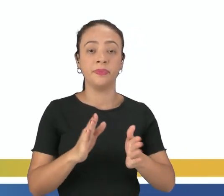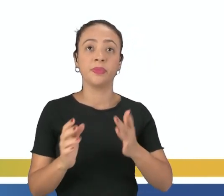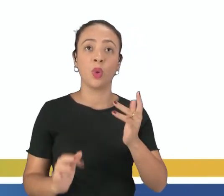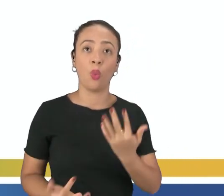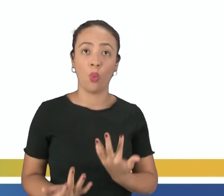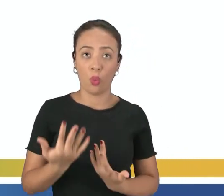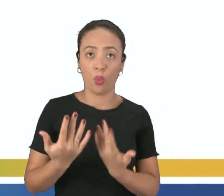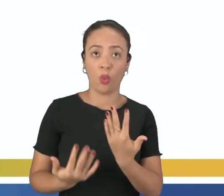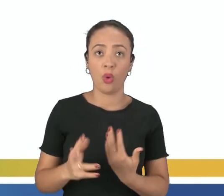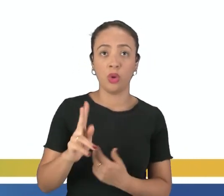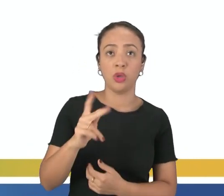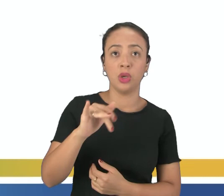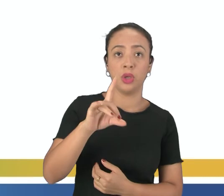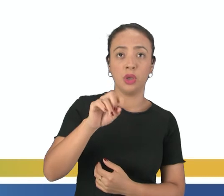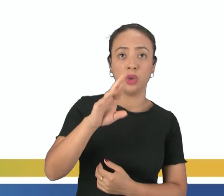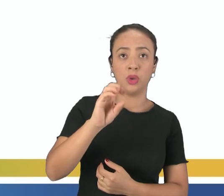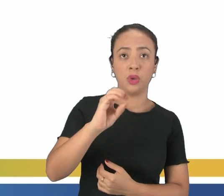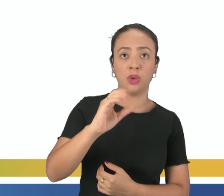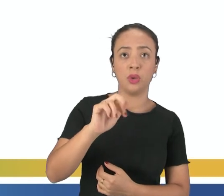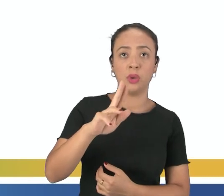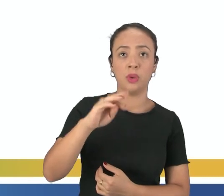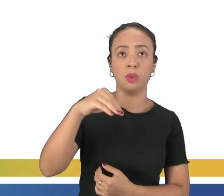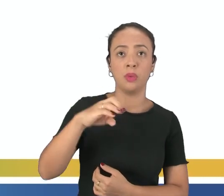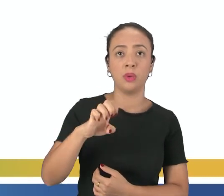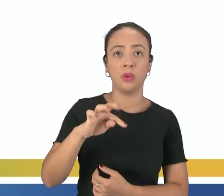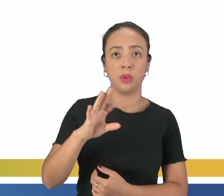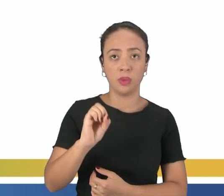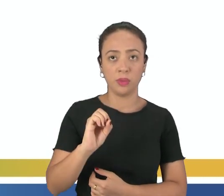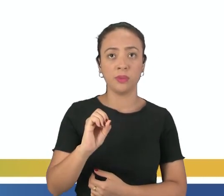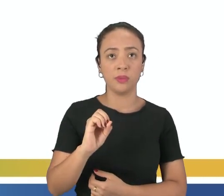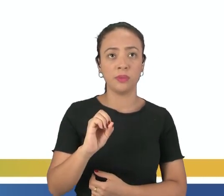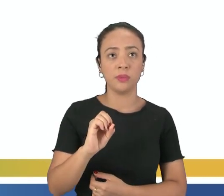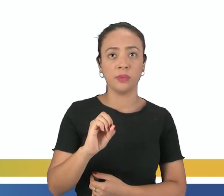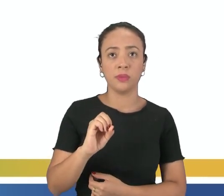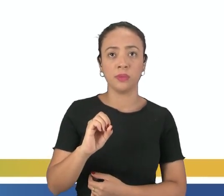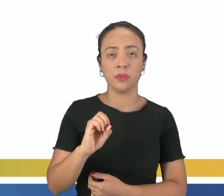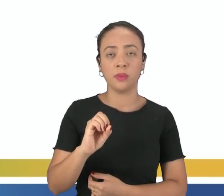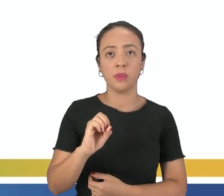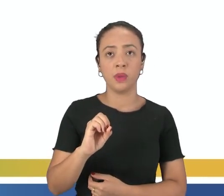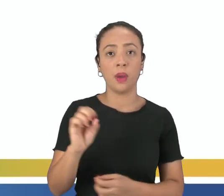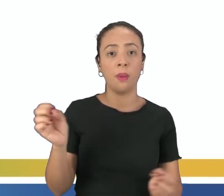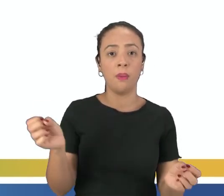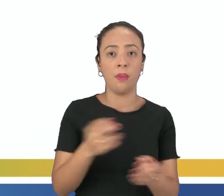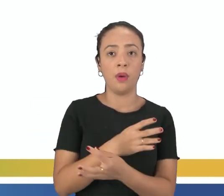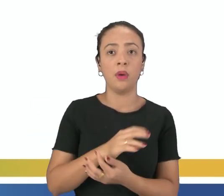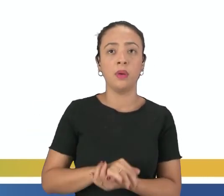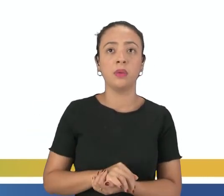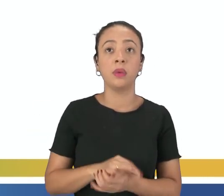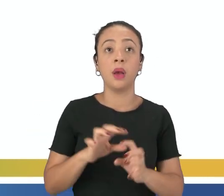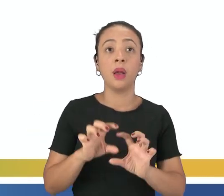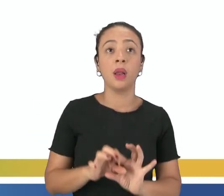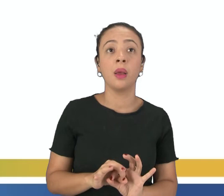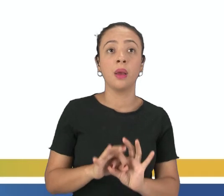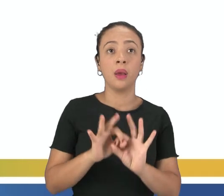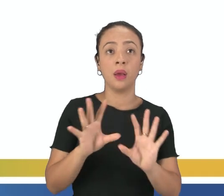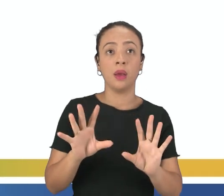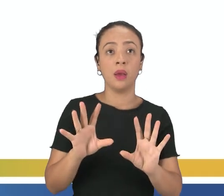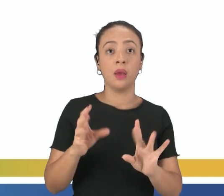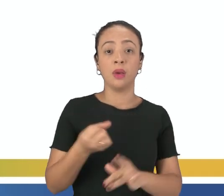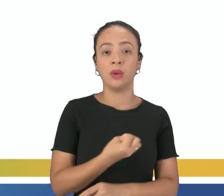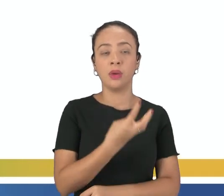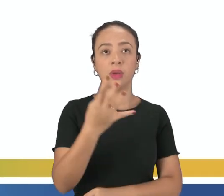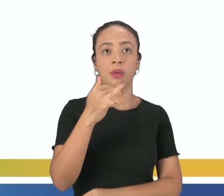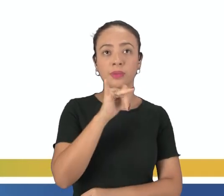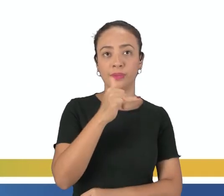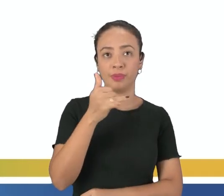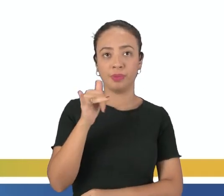de hidrocarbonetos, reação completa, há liberação de grandes quantidades de energia, principalmente sob a forma de